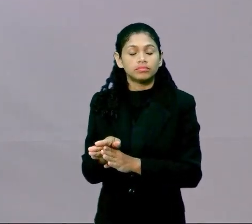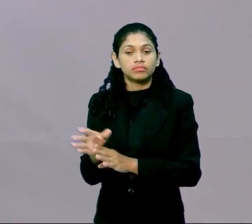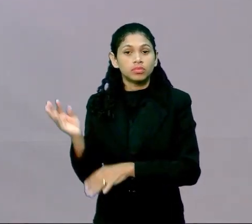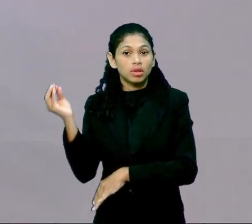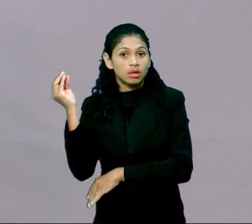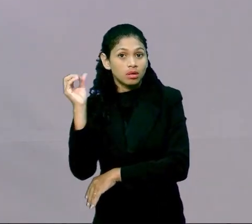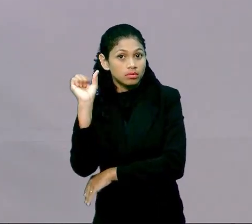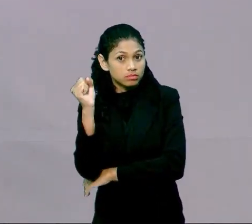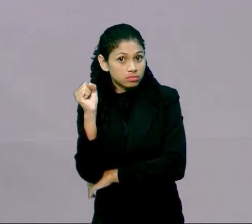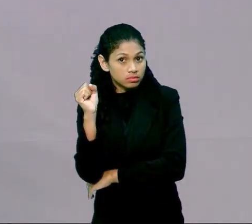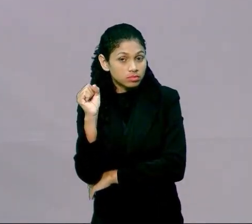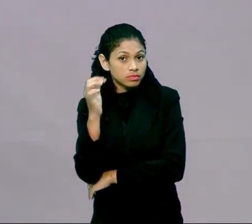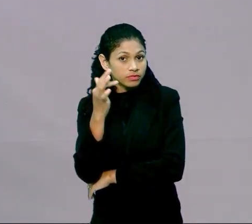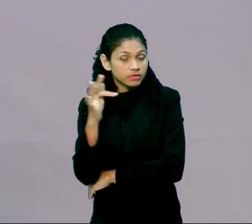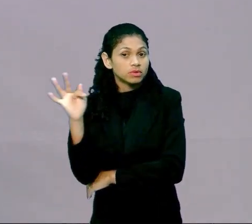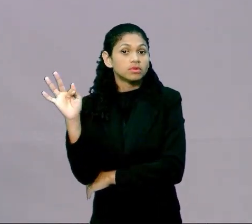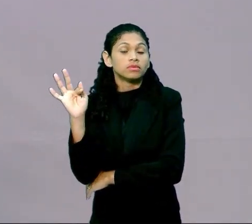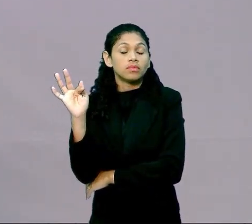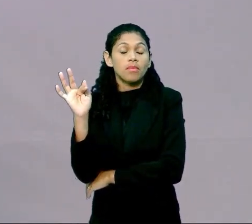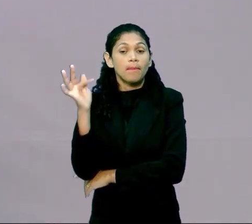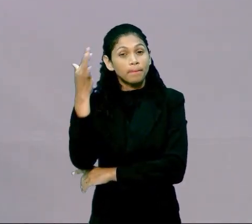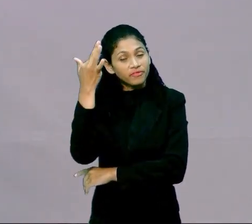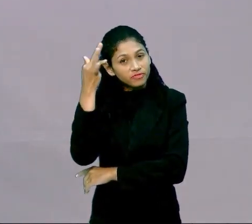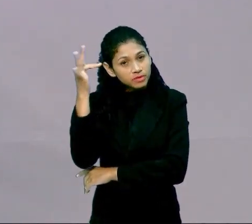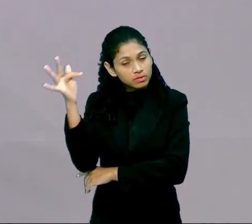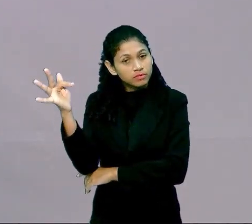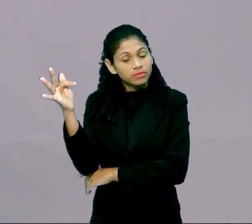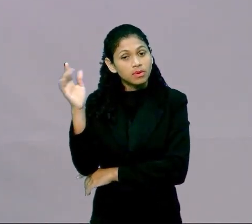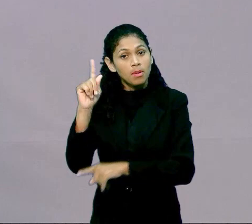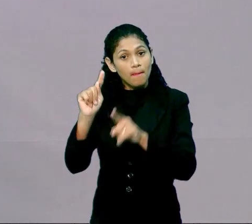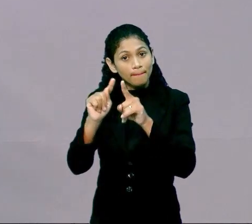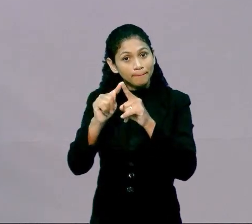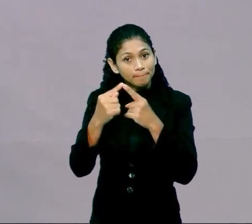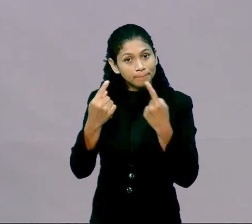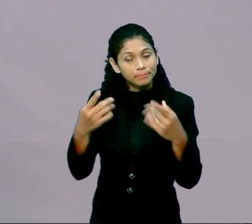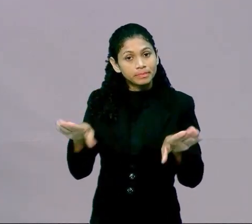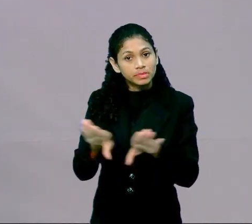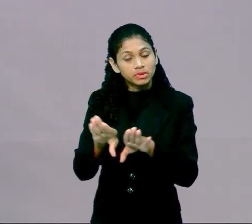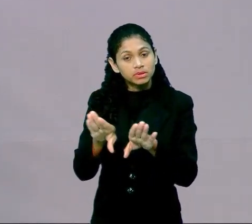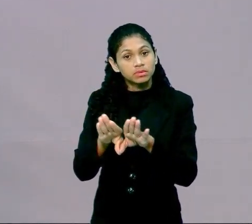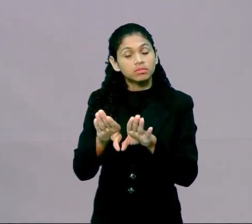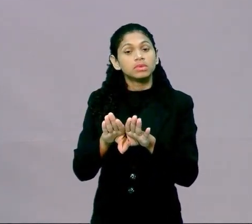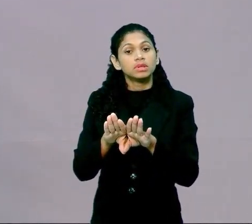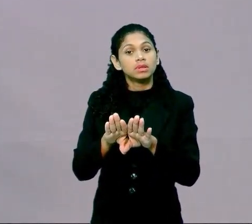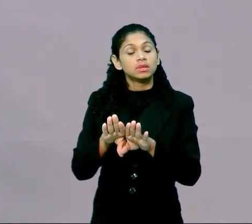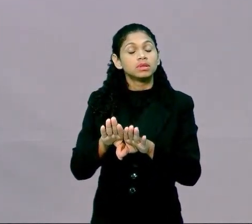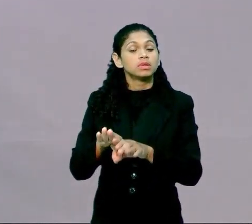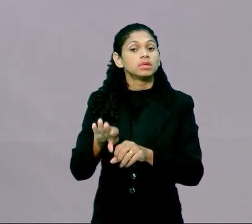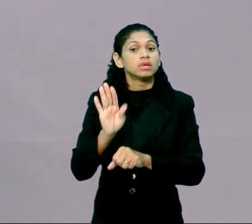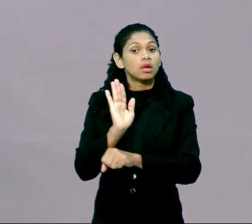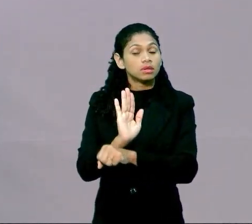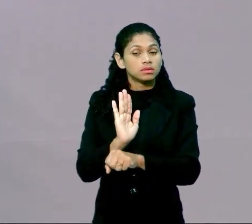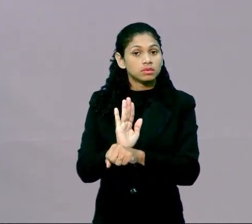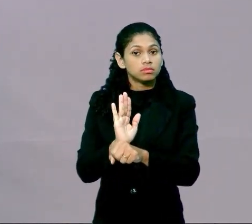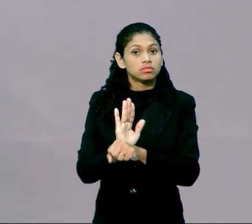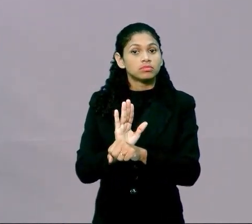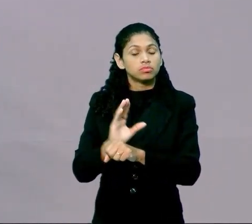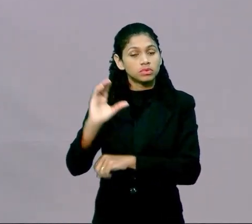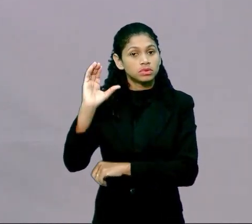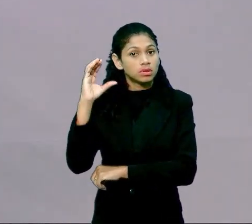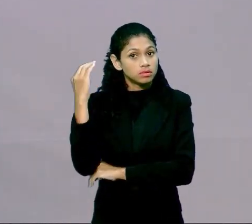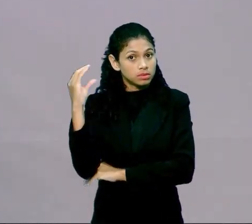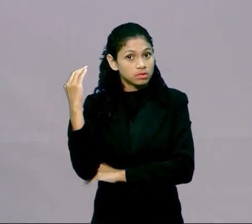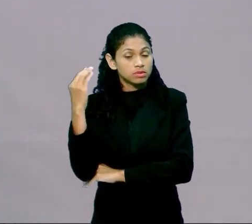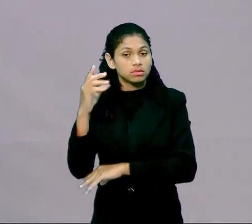uma contribuição na área de ciências humanas no que tange a questão política. Esses autores, e